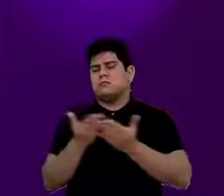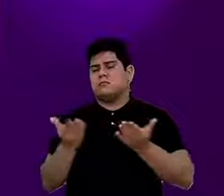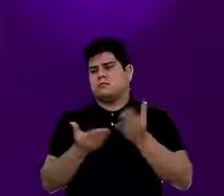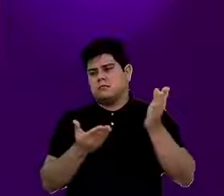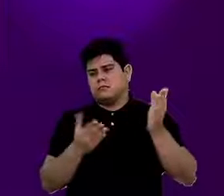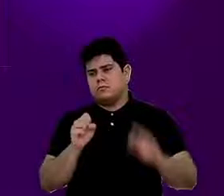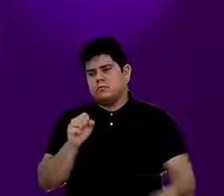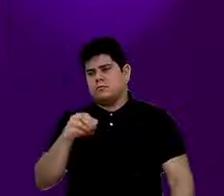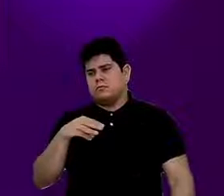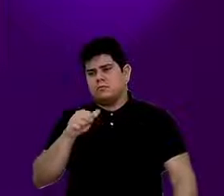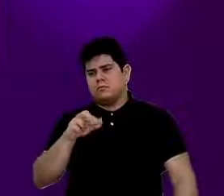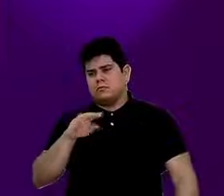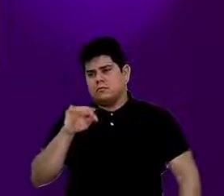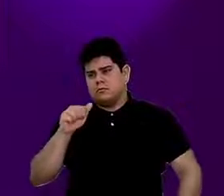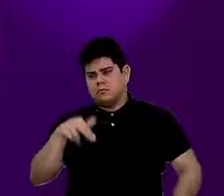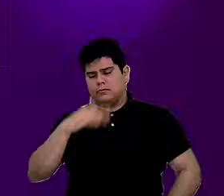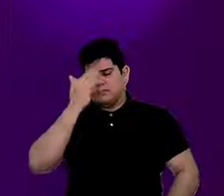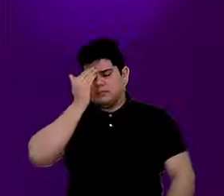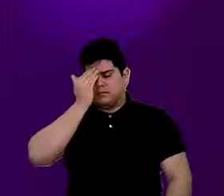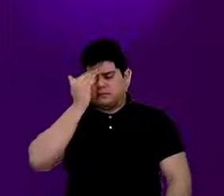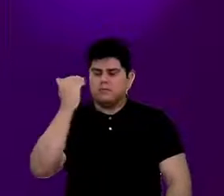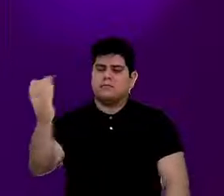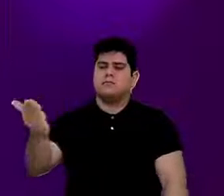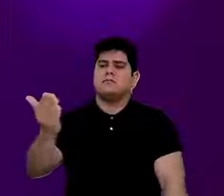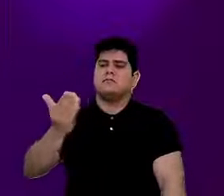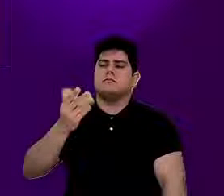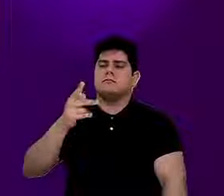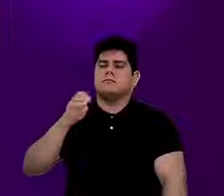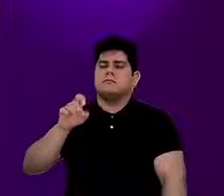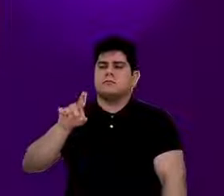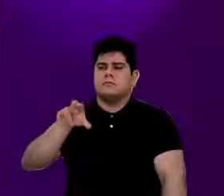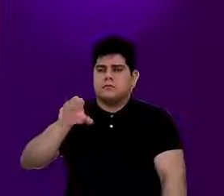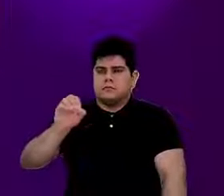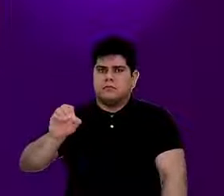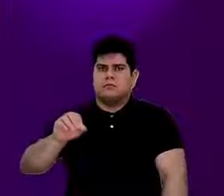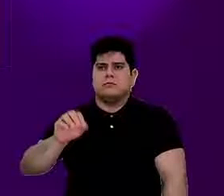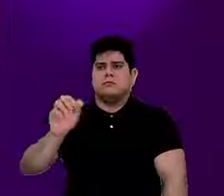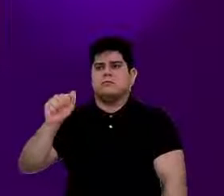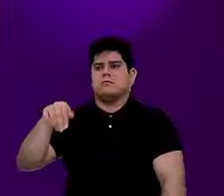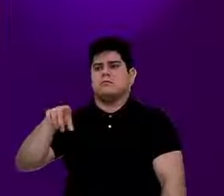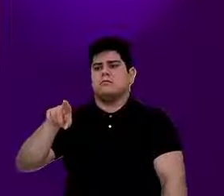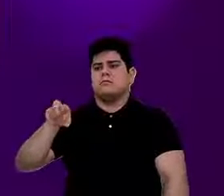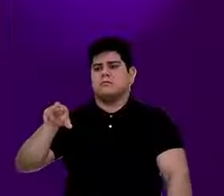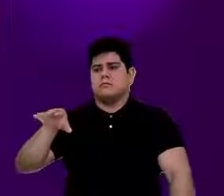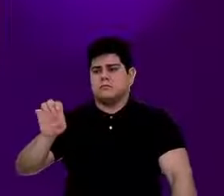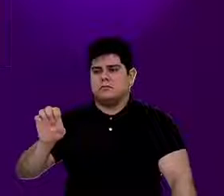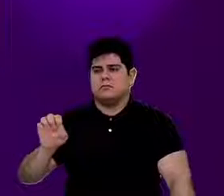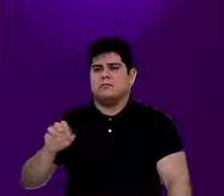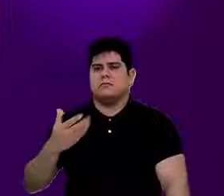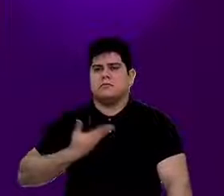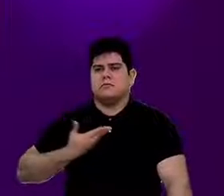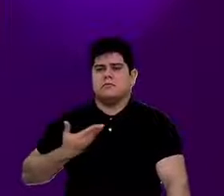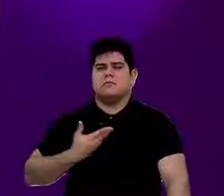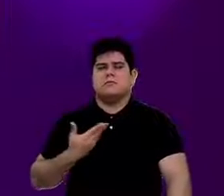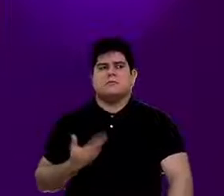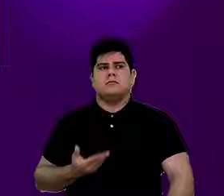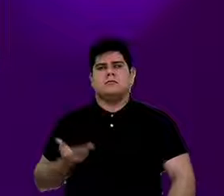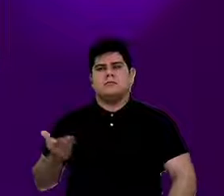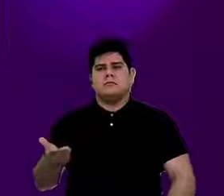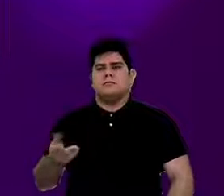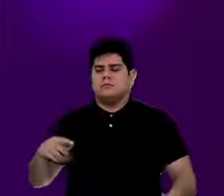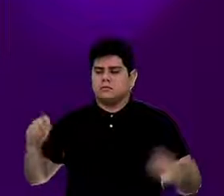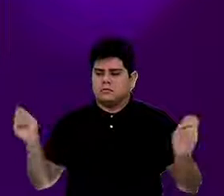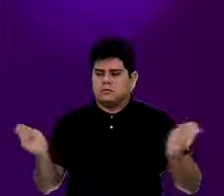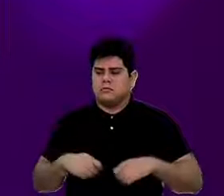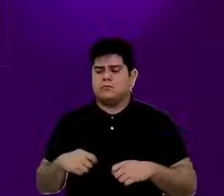Samaritano. Mais uma vez, agradecer a Pedro, agradecer a André Volchan, aos meus colegas de bancada, a